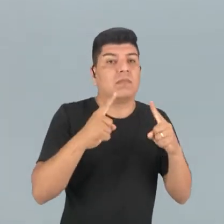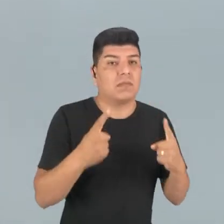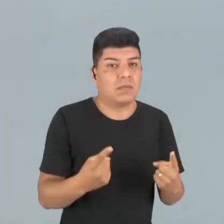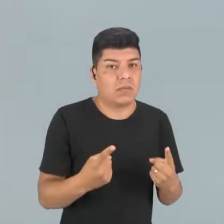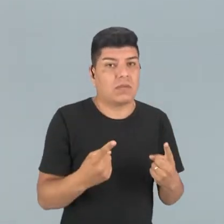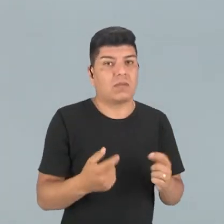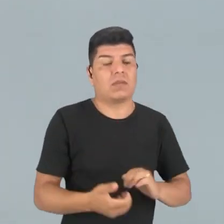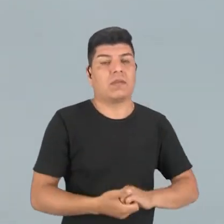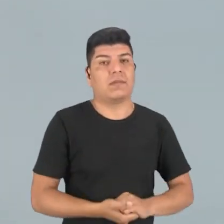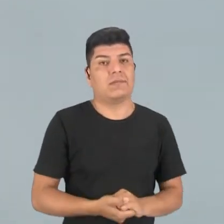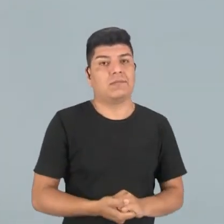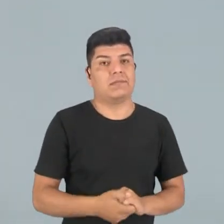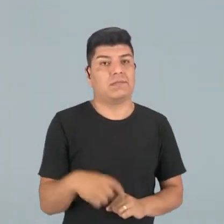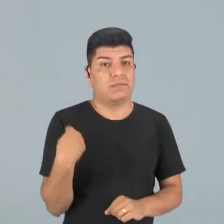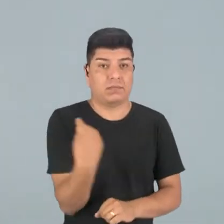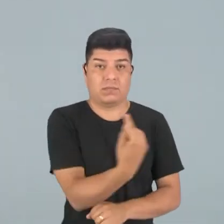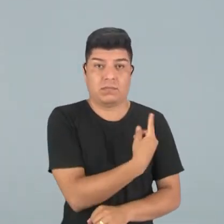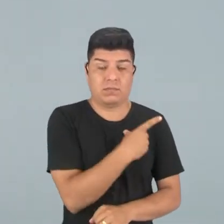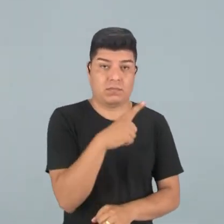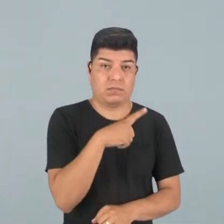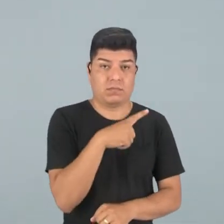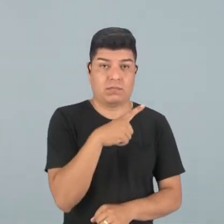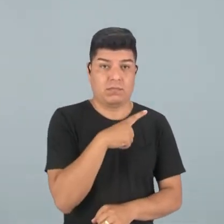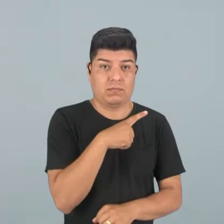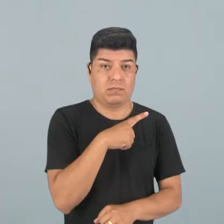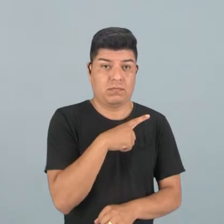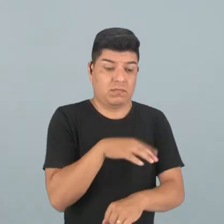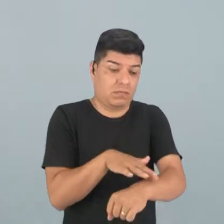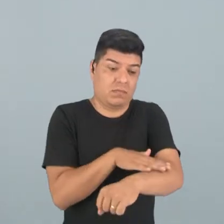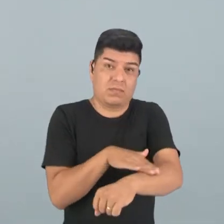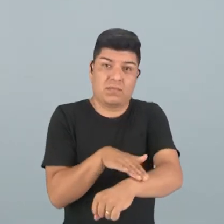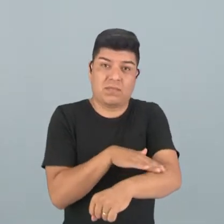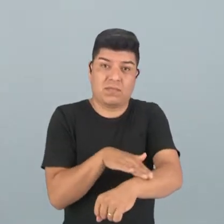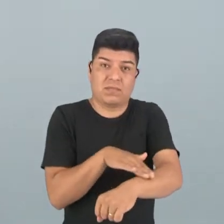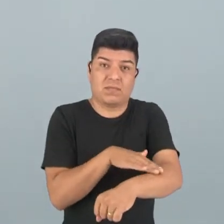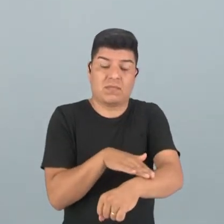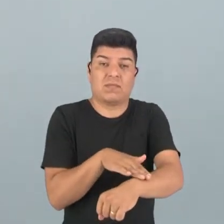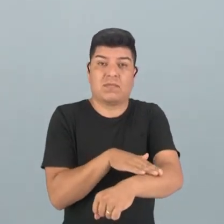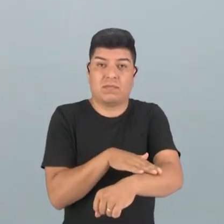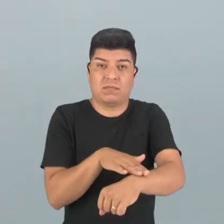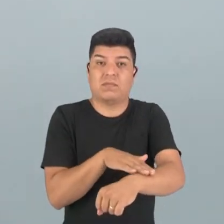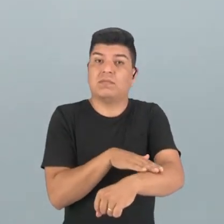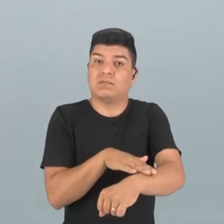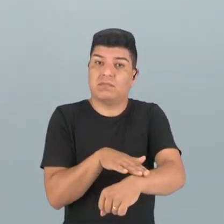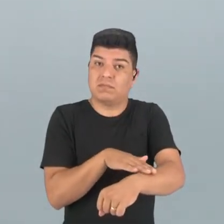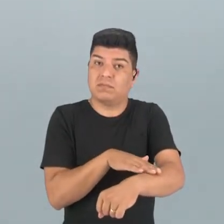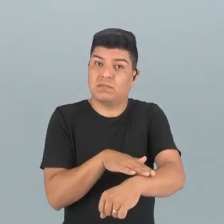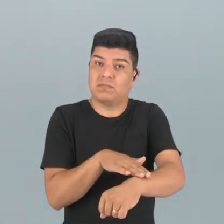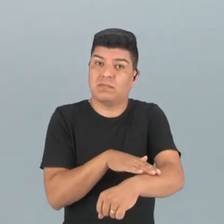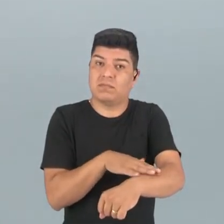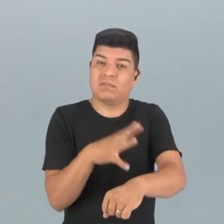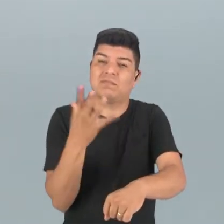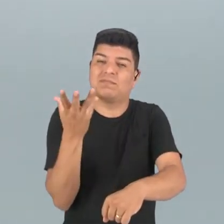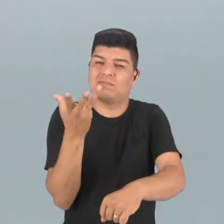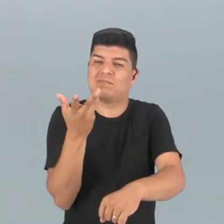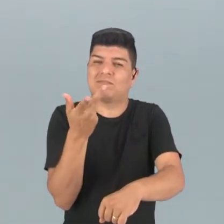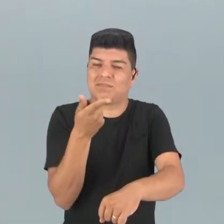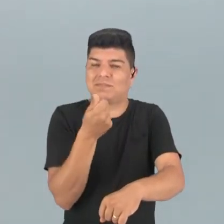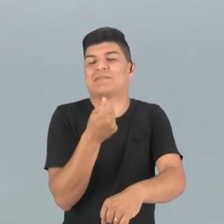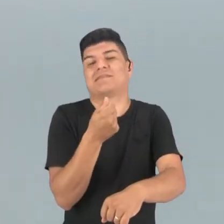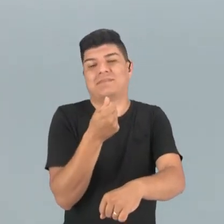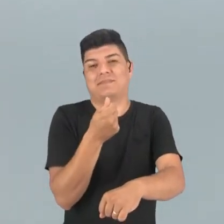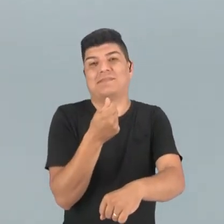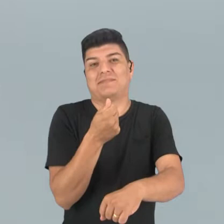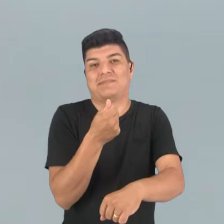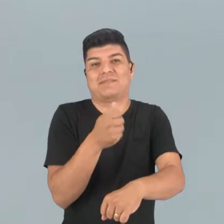mas nós que temos assim a pele, né, eu digo para os meus alunos, essa pele maravilhosa, né,